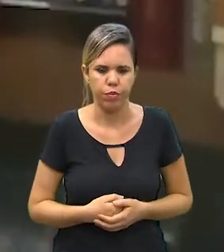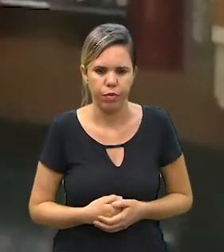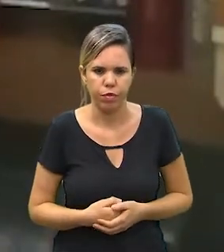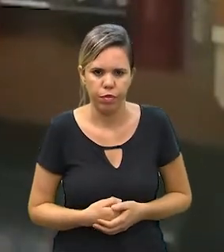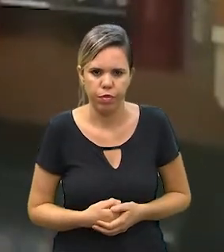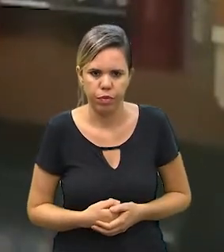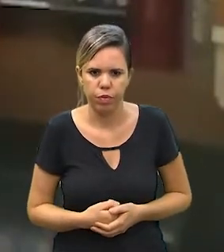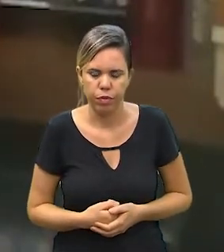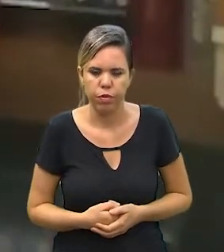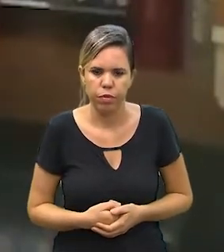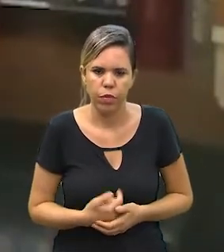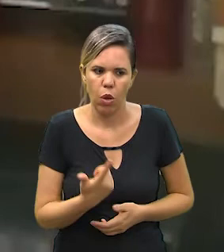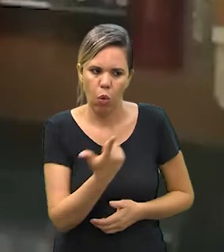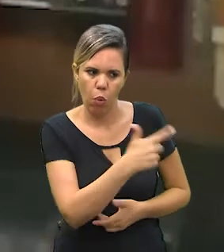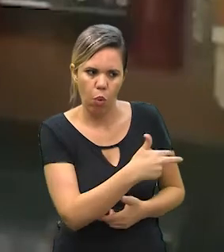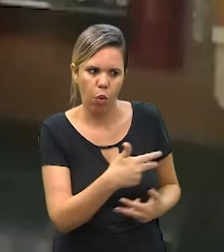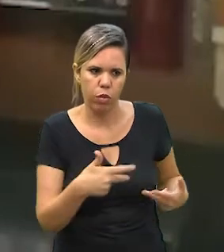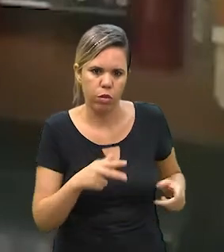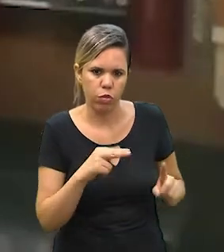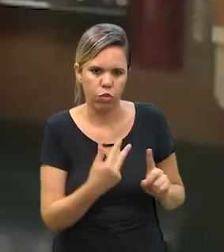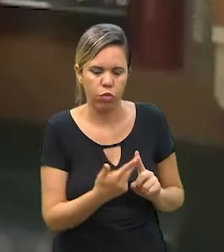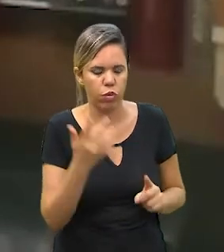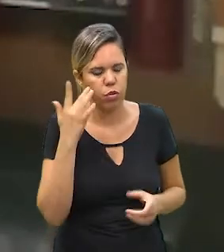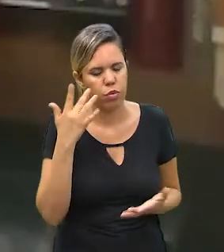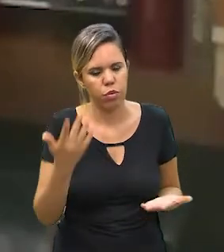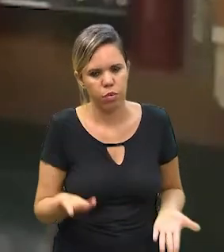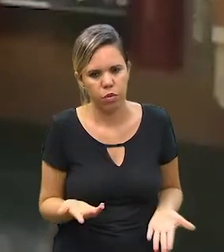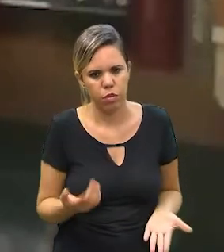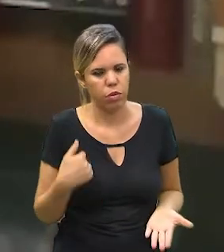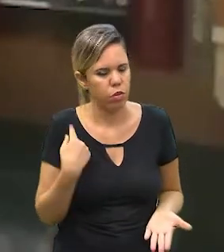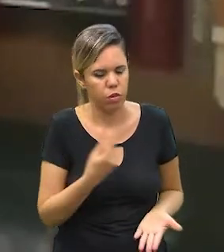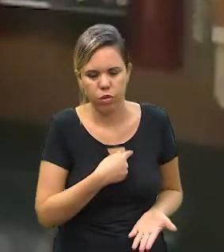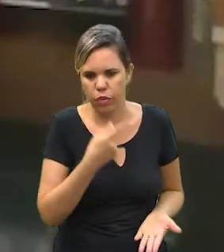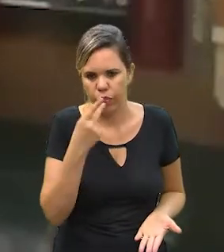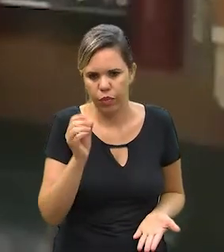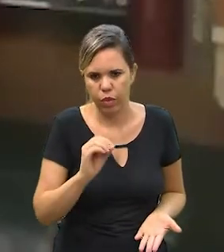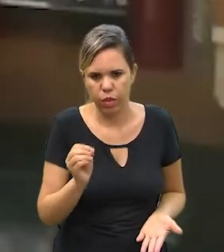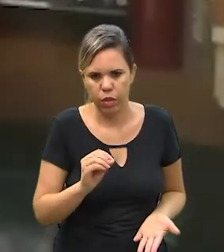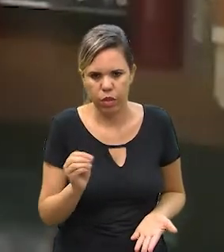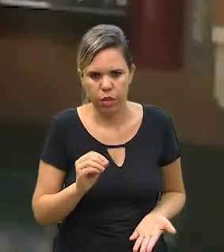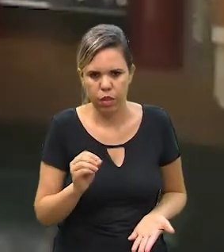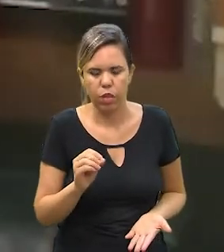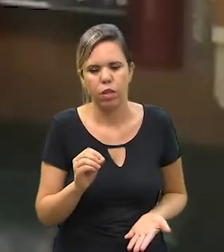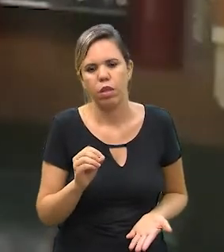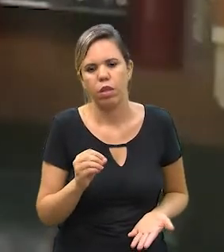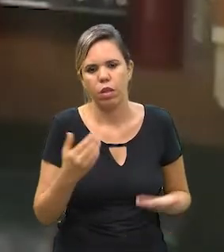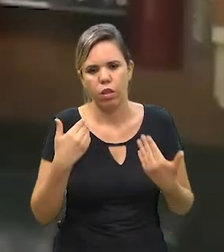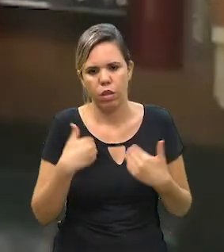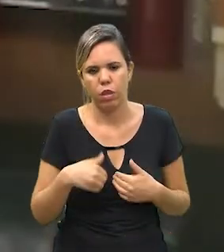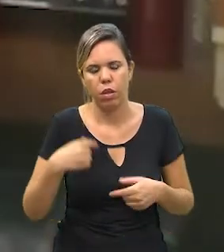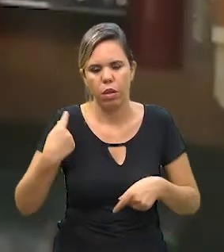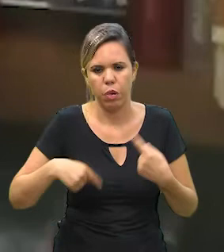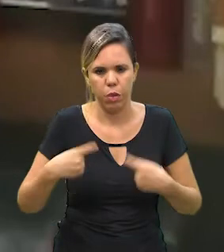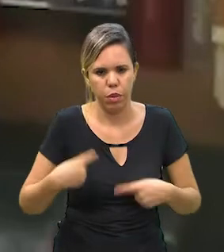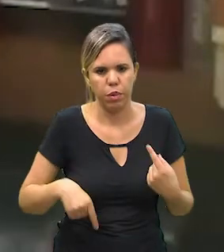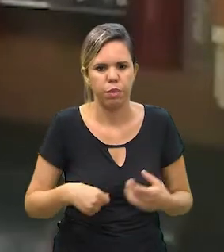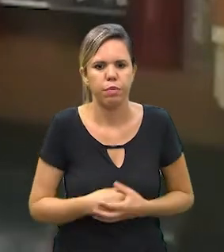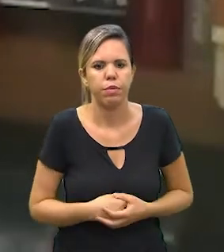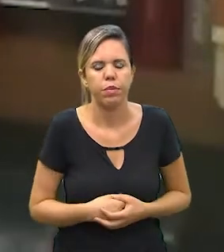Evidentemente, envolve outros aspectos, acho que não cabe a gente entrar aqui no sentido sociológico, político,